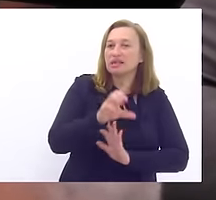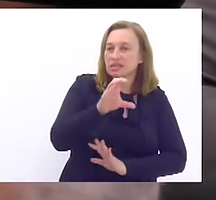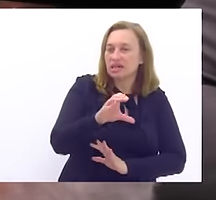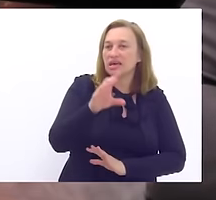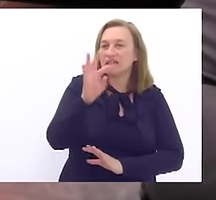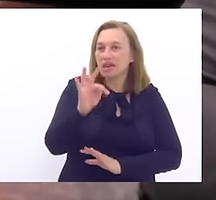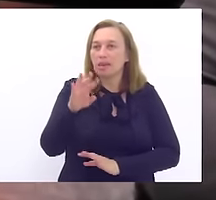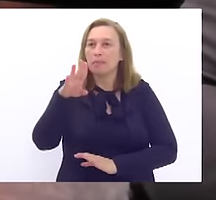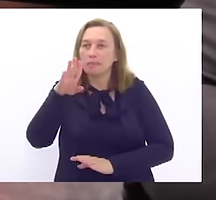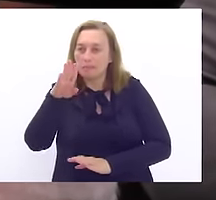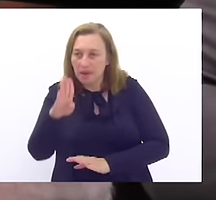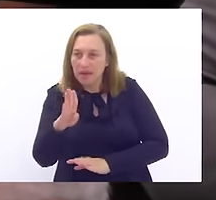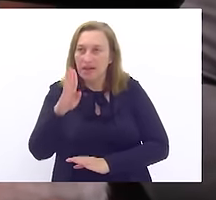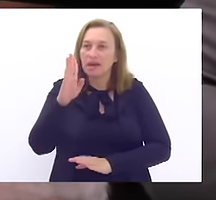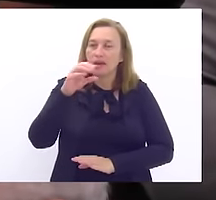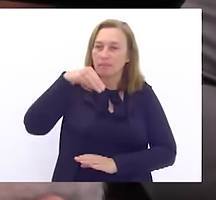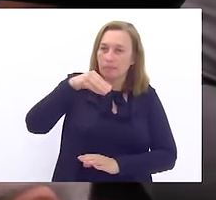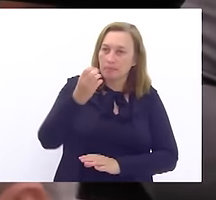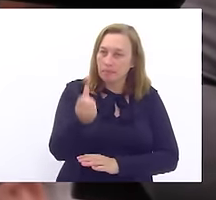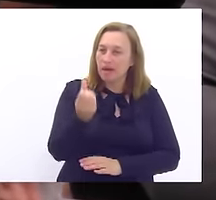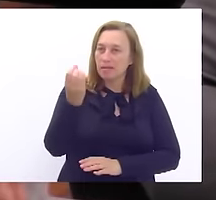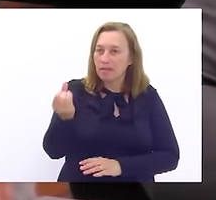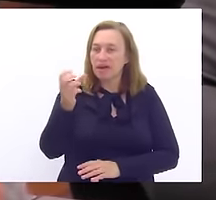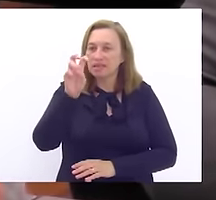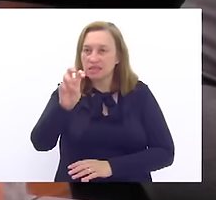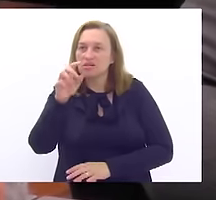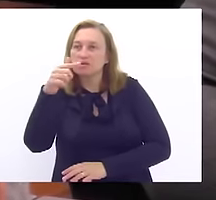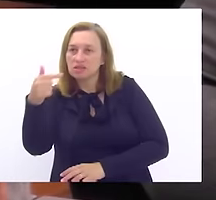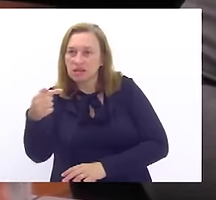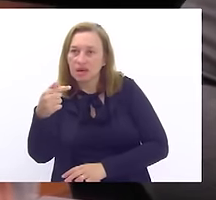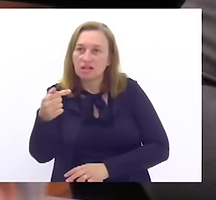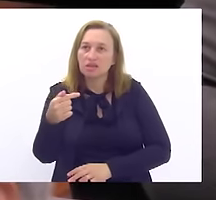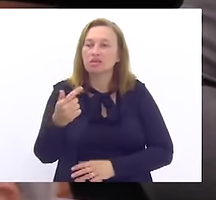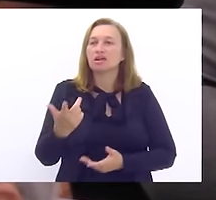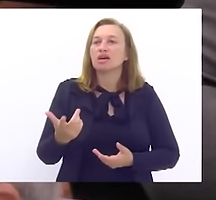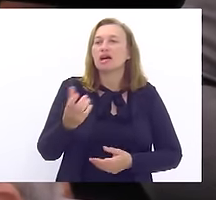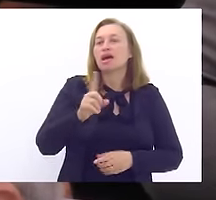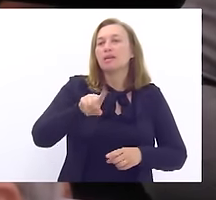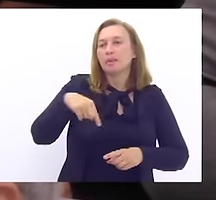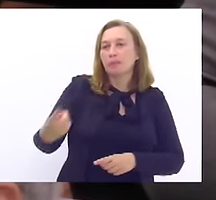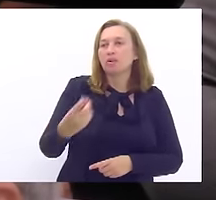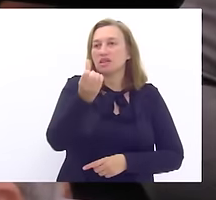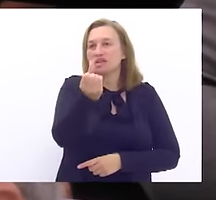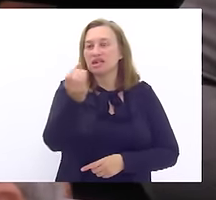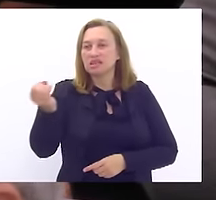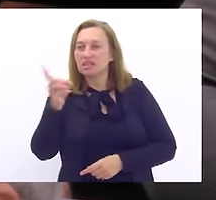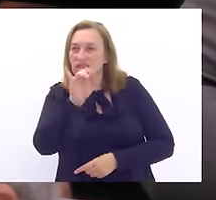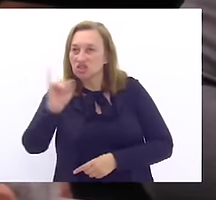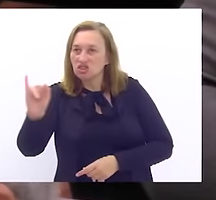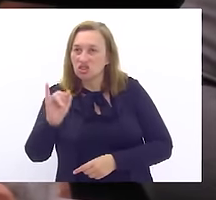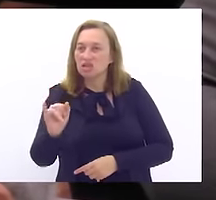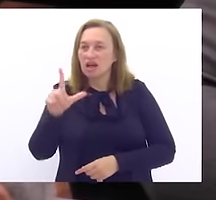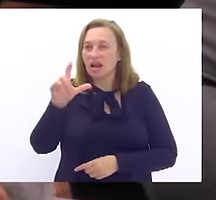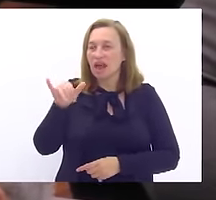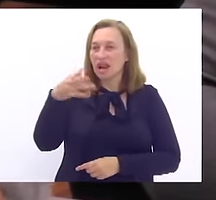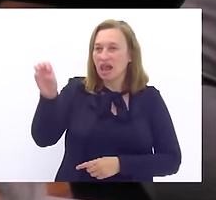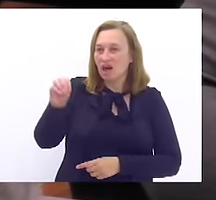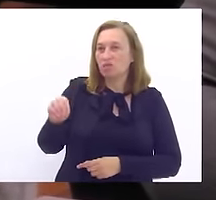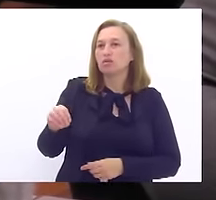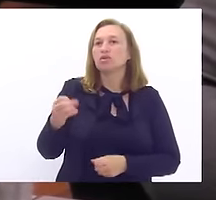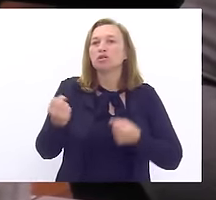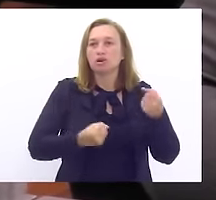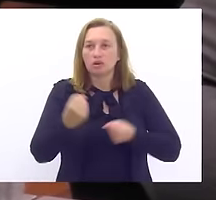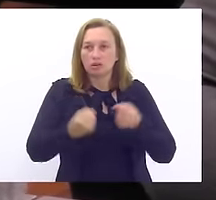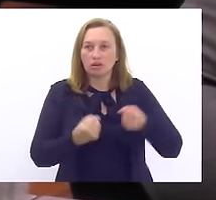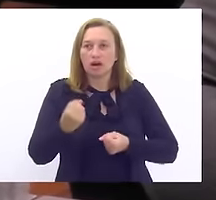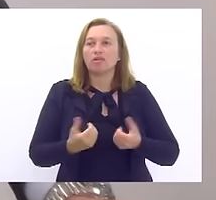a lei 6657 determina que após 60 dias esse veículos tem que ser leiloados então alguém tem que leiloar e não há outro órgão que não